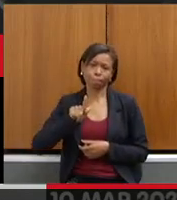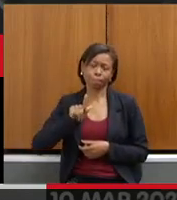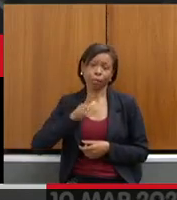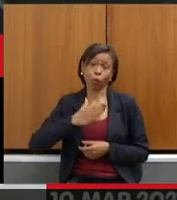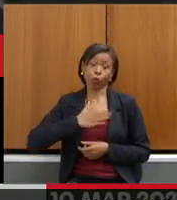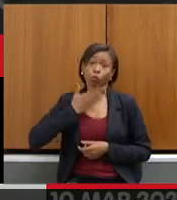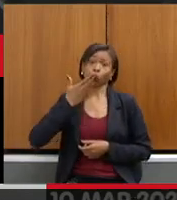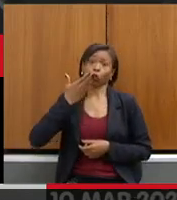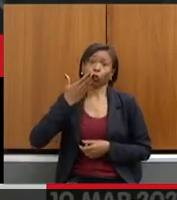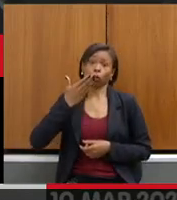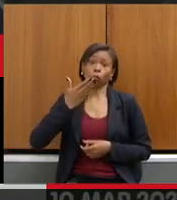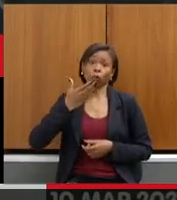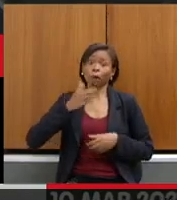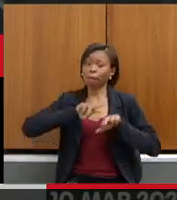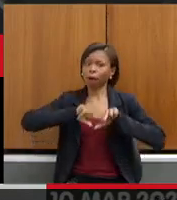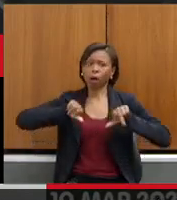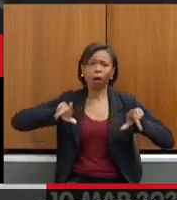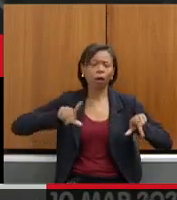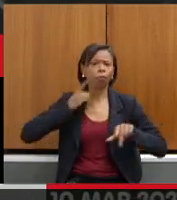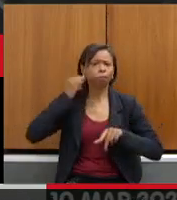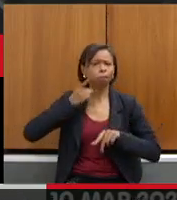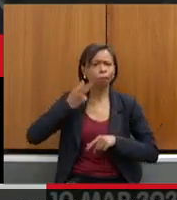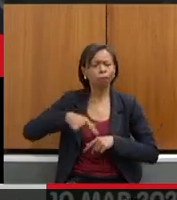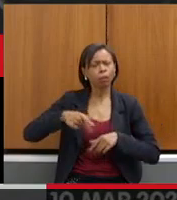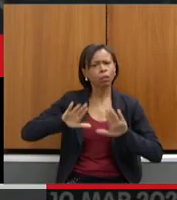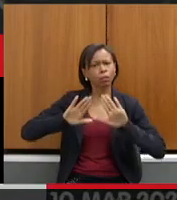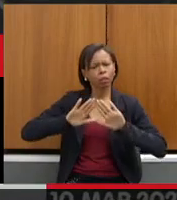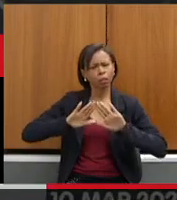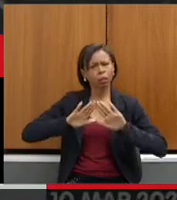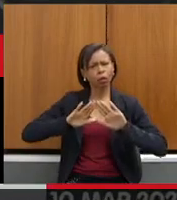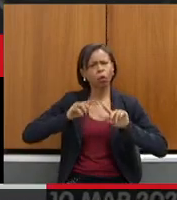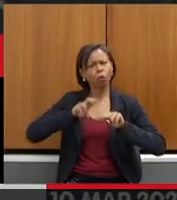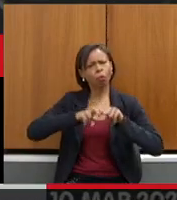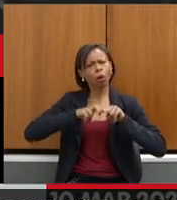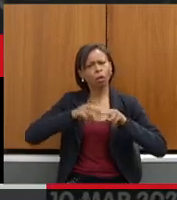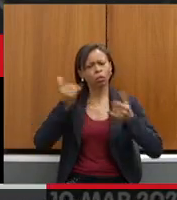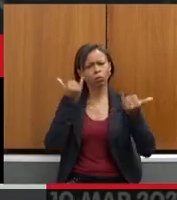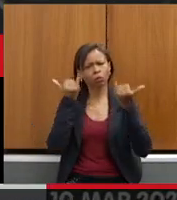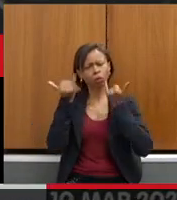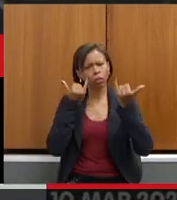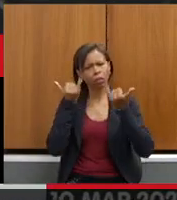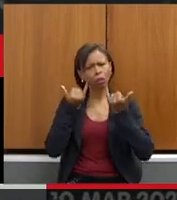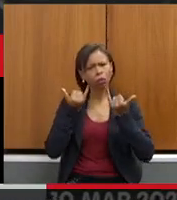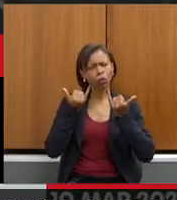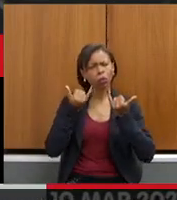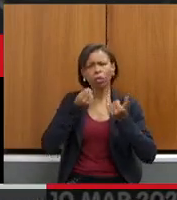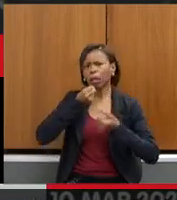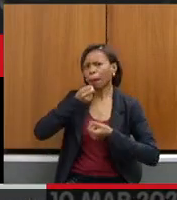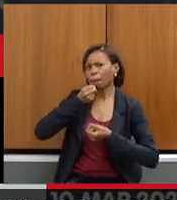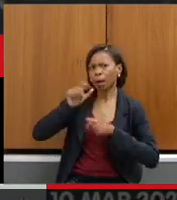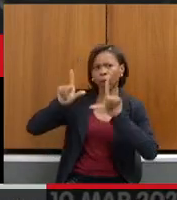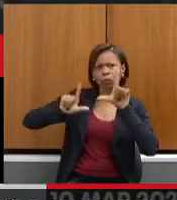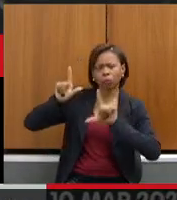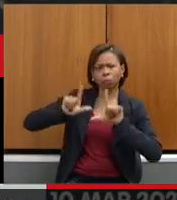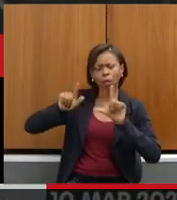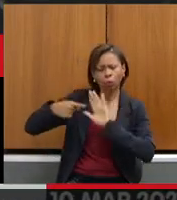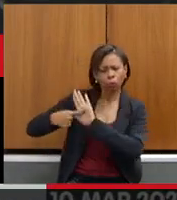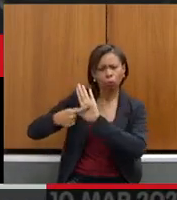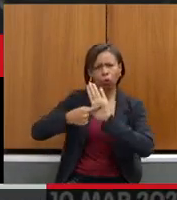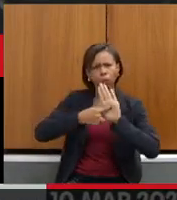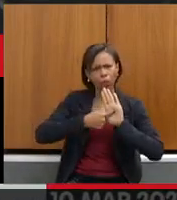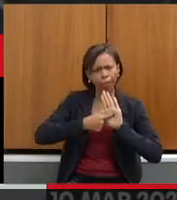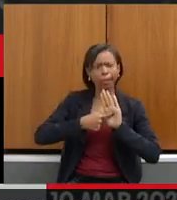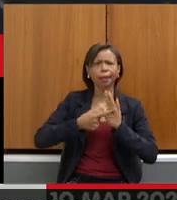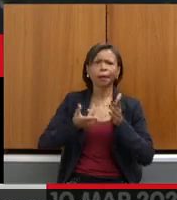surpresa para muitos deputados dessa casa informação que foi trazida por órgãos de imprensa importantes do estado de Minas